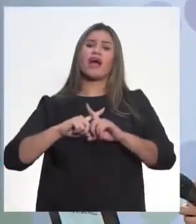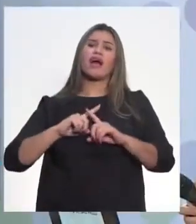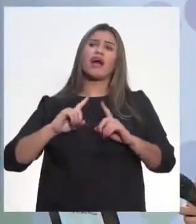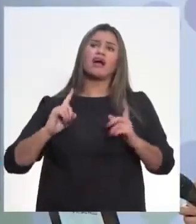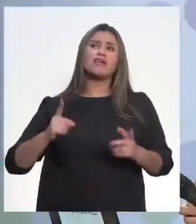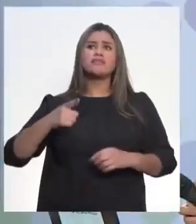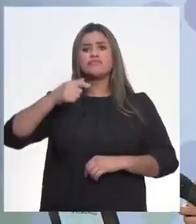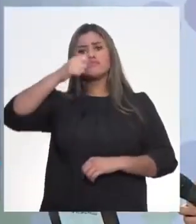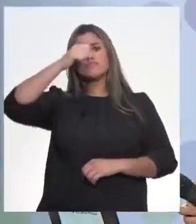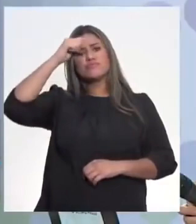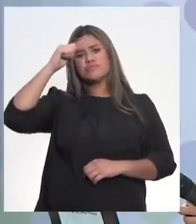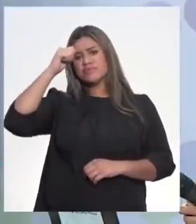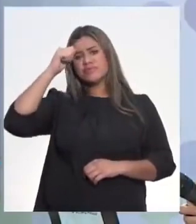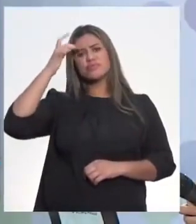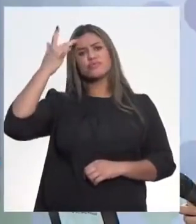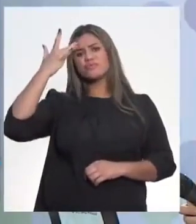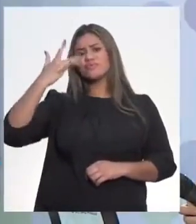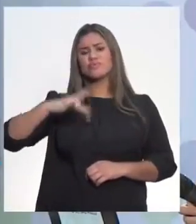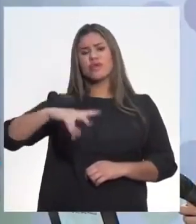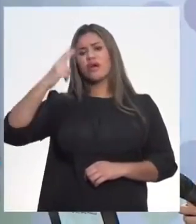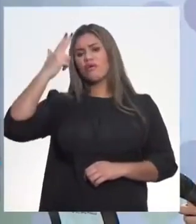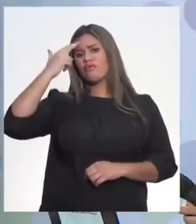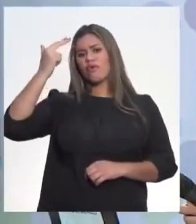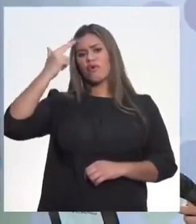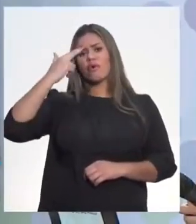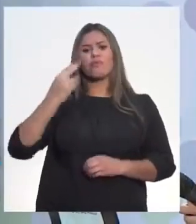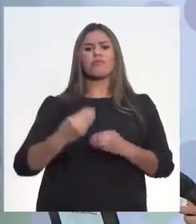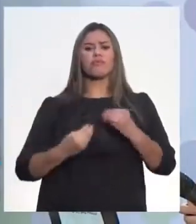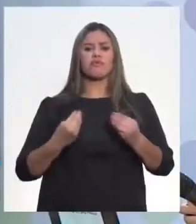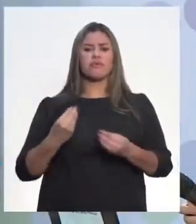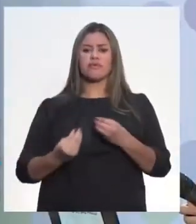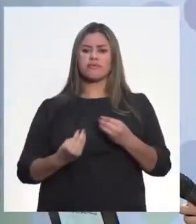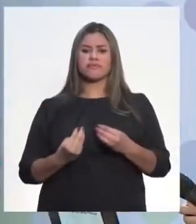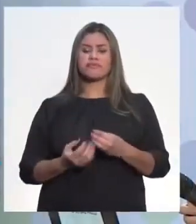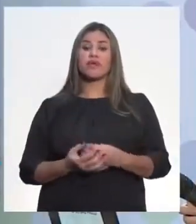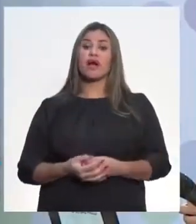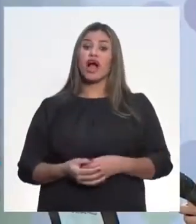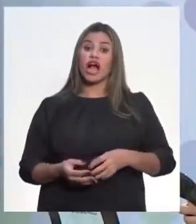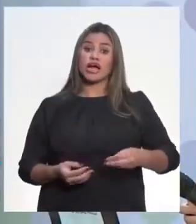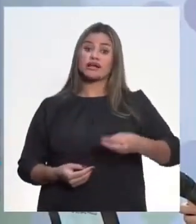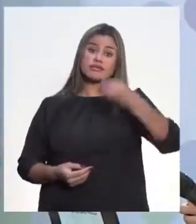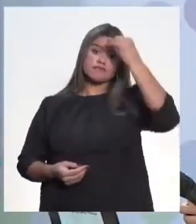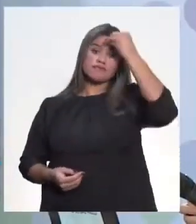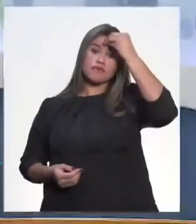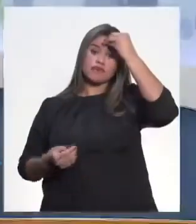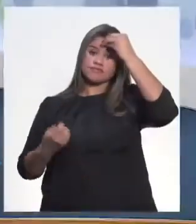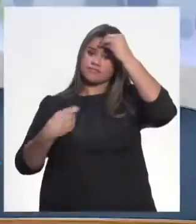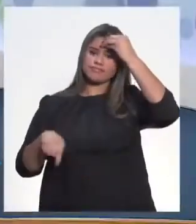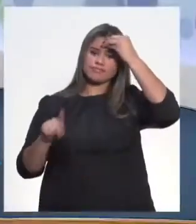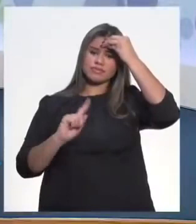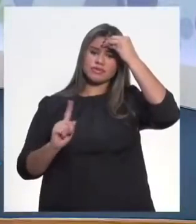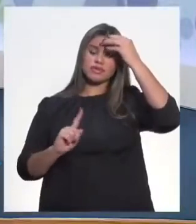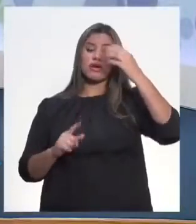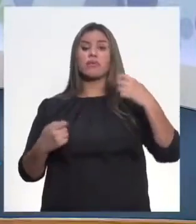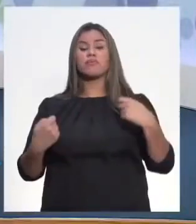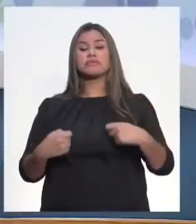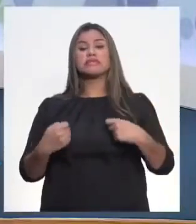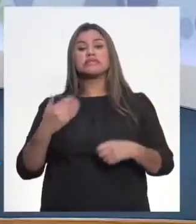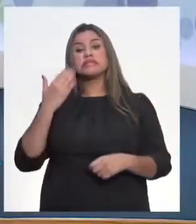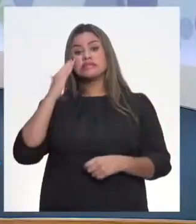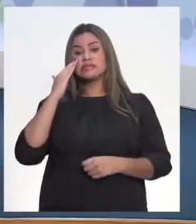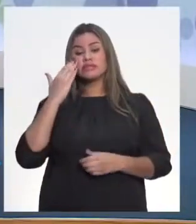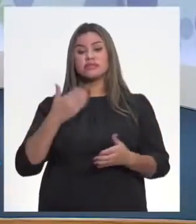eu não lembro da fórmula. E se eu não lembrar da fórmula? Não precisa necessariamente lembrar da fórmula, né, Jonas? A gente precisa entender